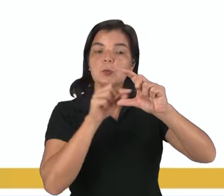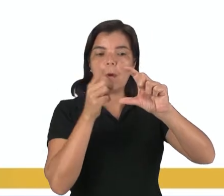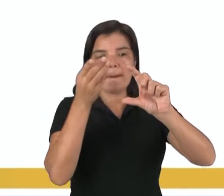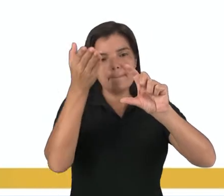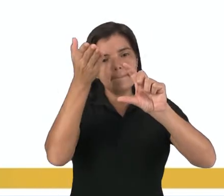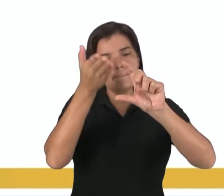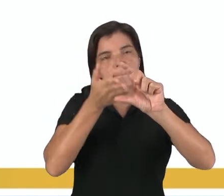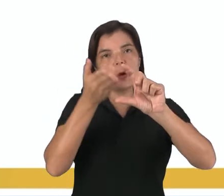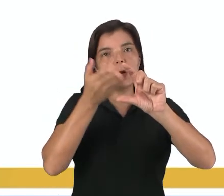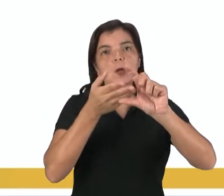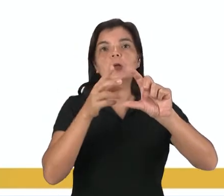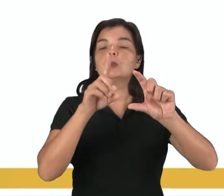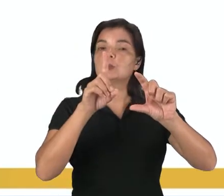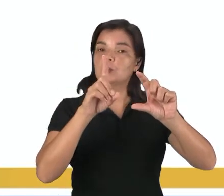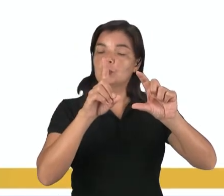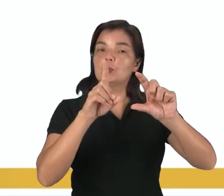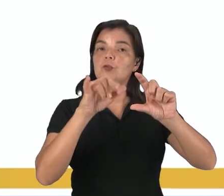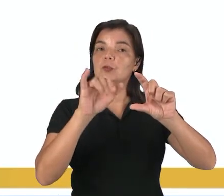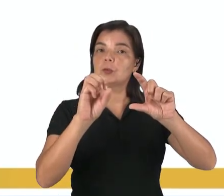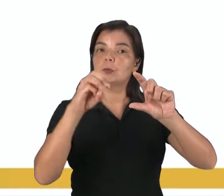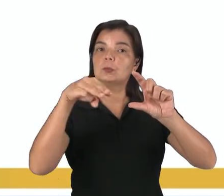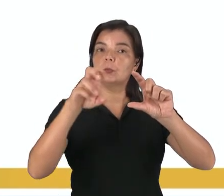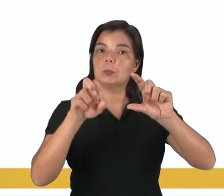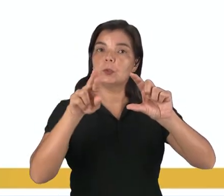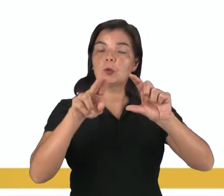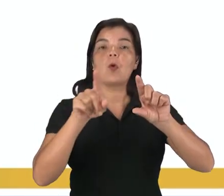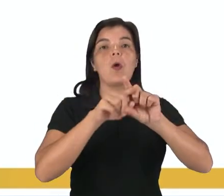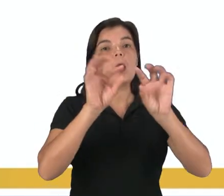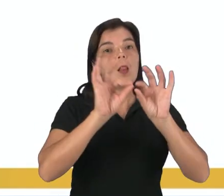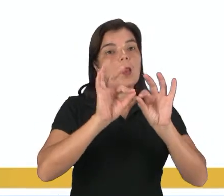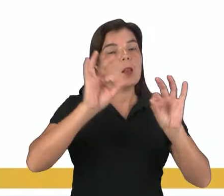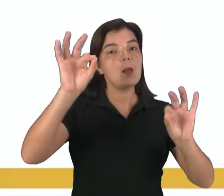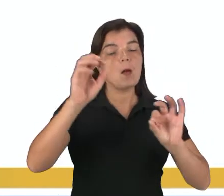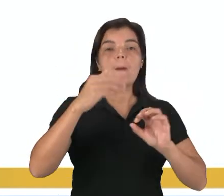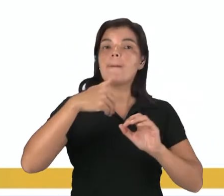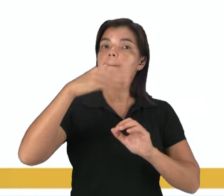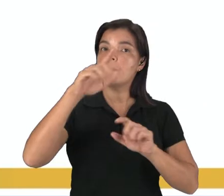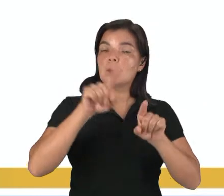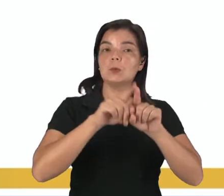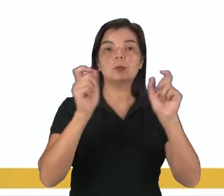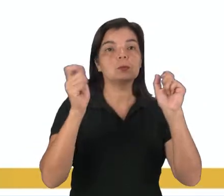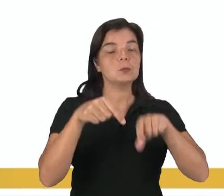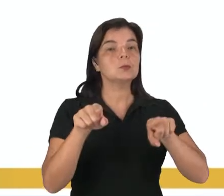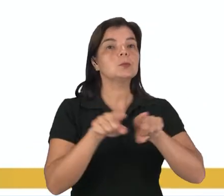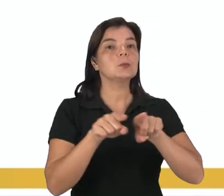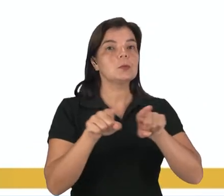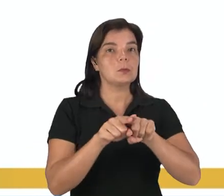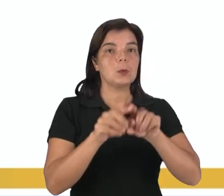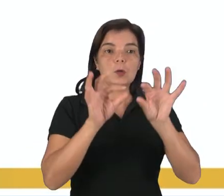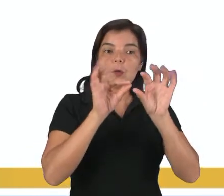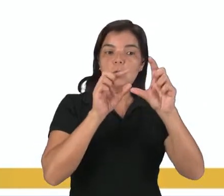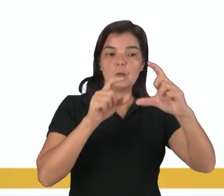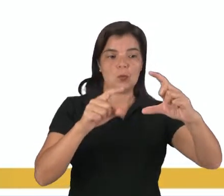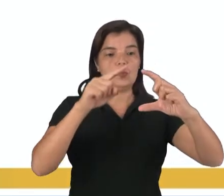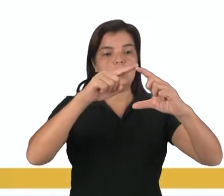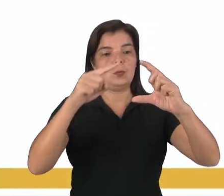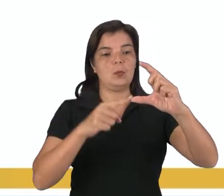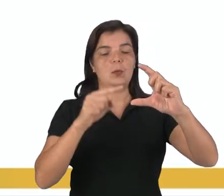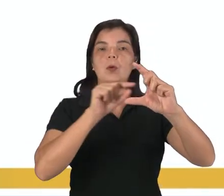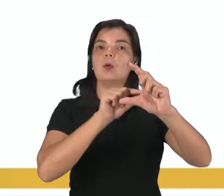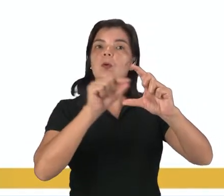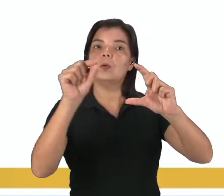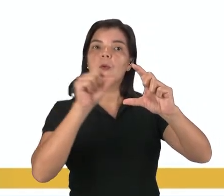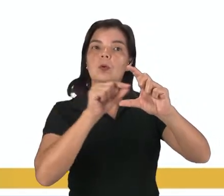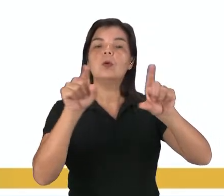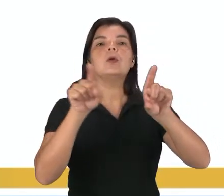pelo seu centro né será o diâmetro ele é o maior segmento de reta possível que se pode traçar uma circunferência